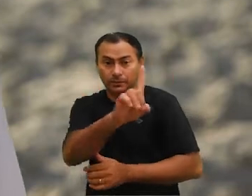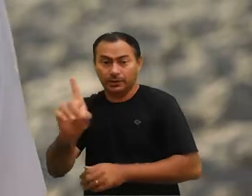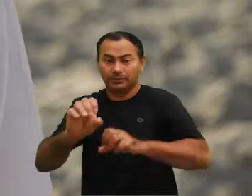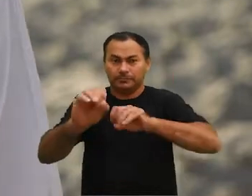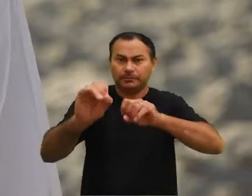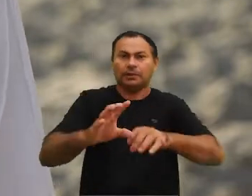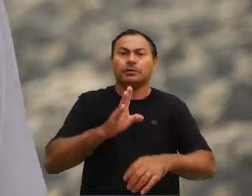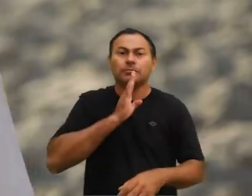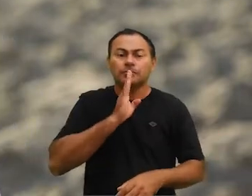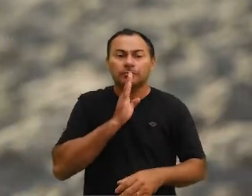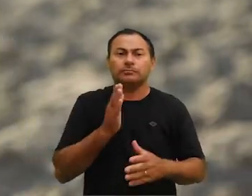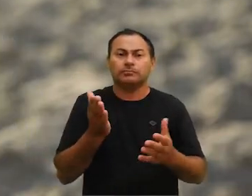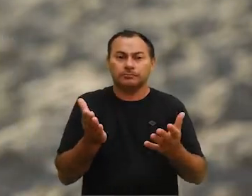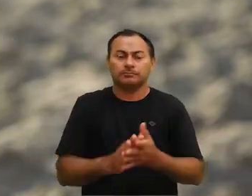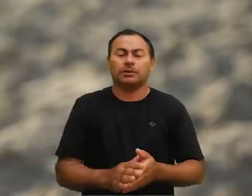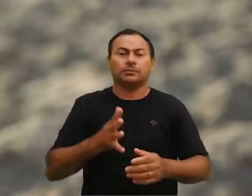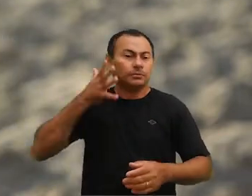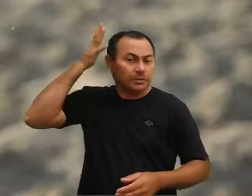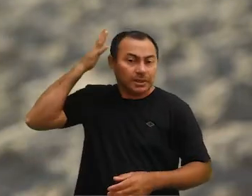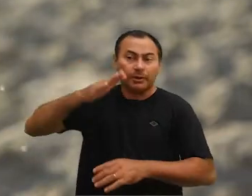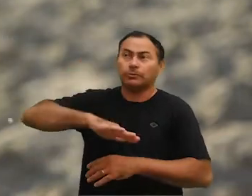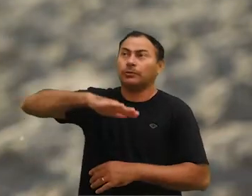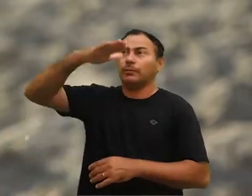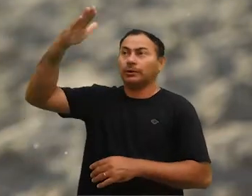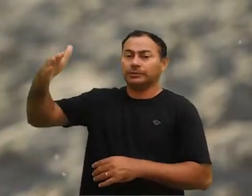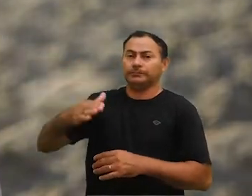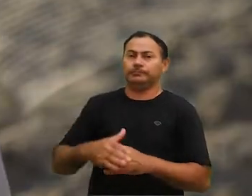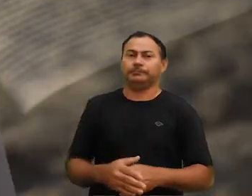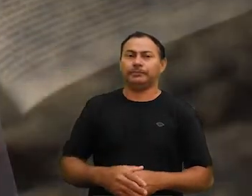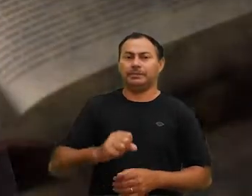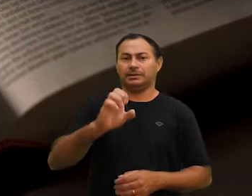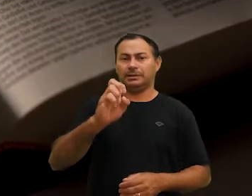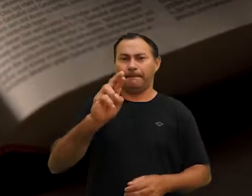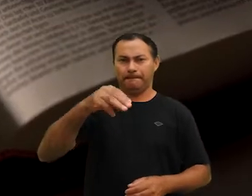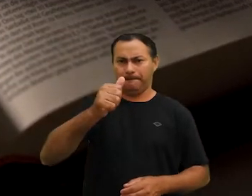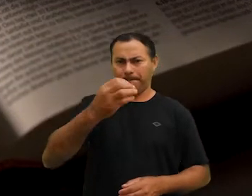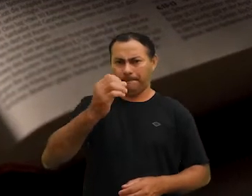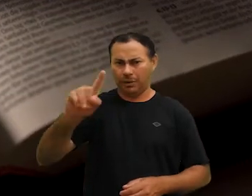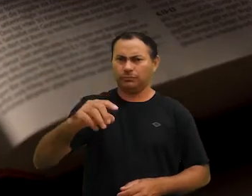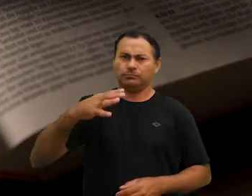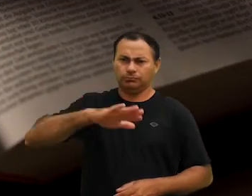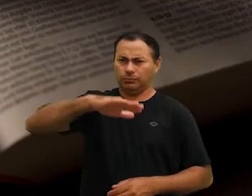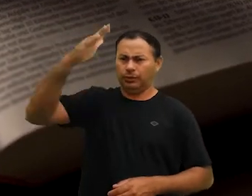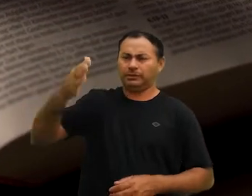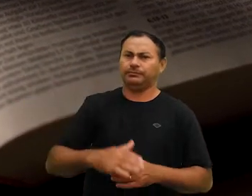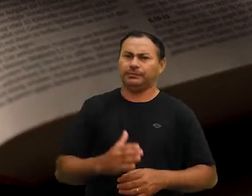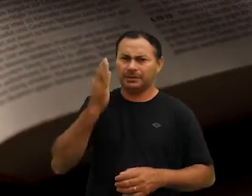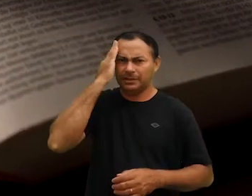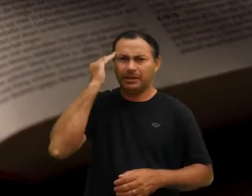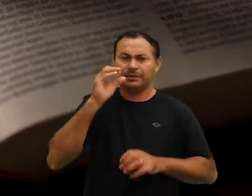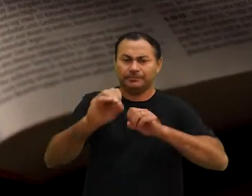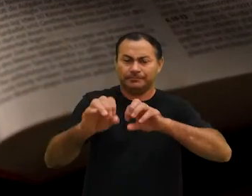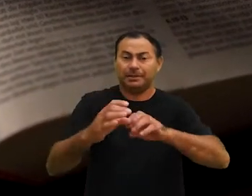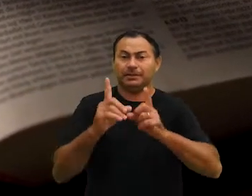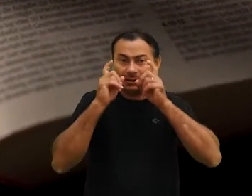Durante esse ensino que conhecemos como o Sermão do Monte. Sabe, é um ensino muito